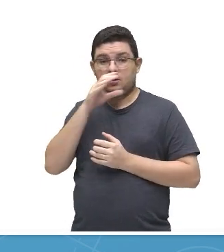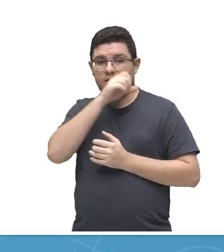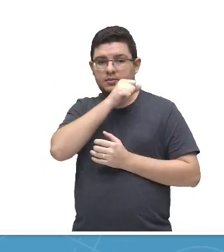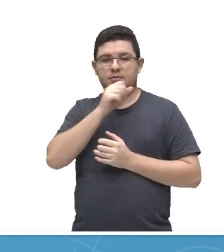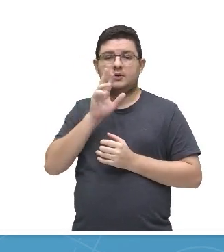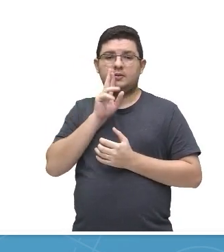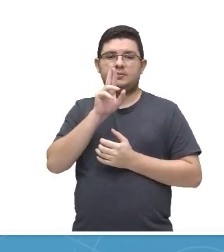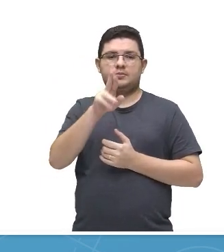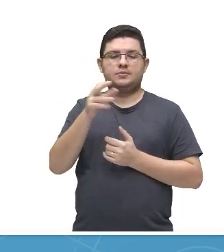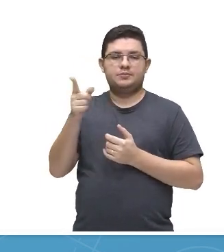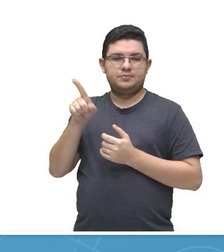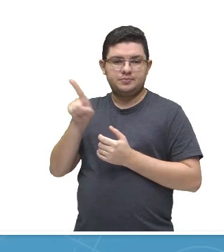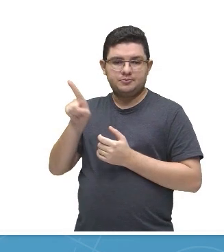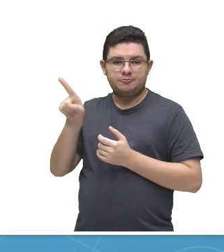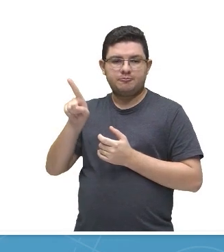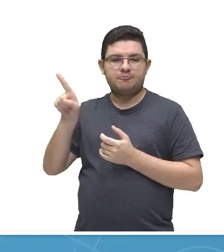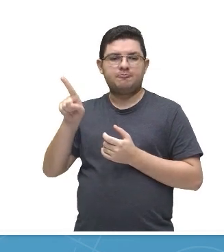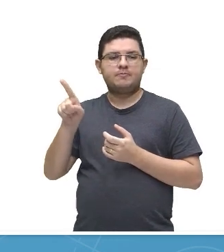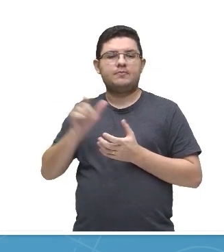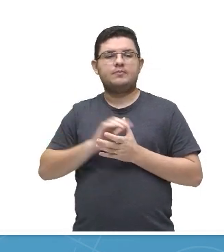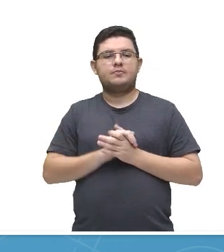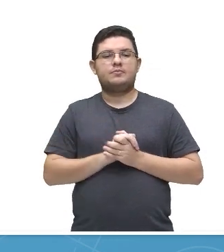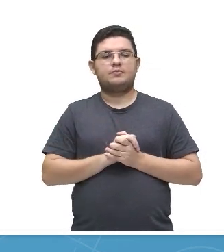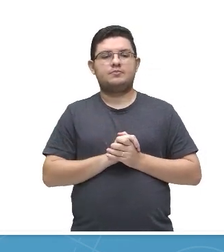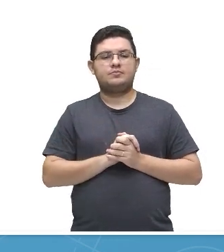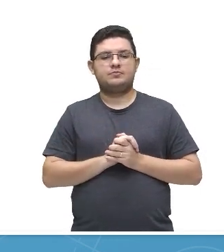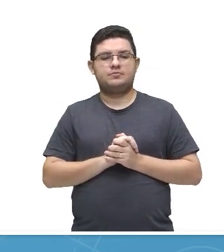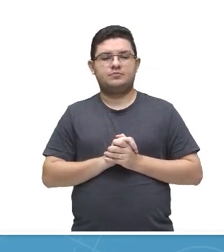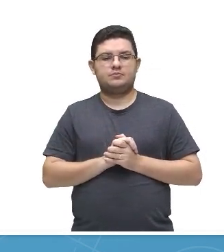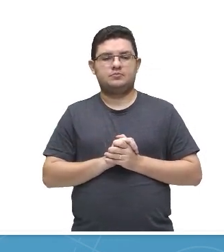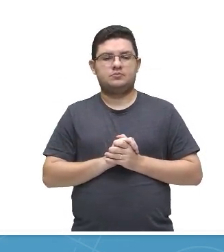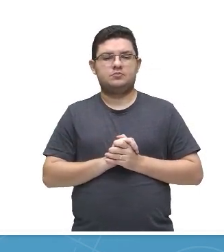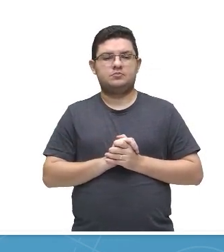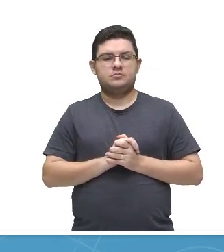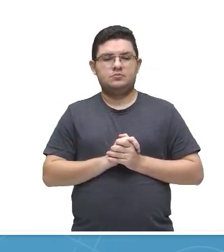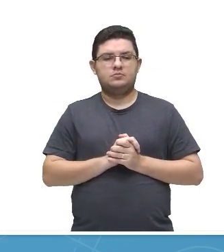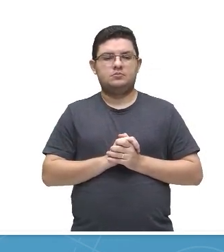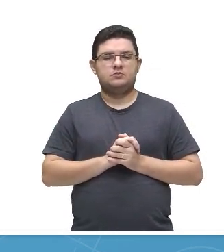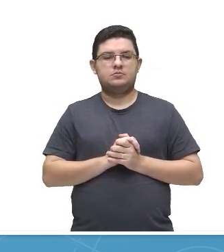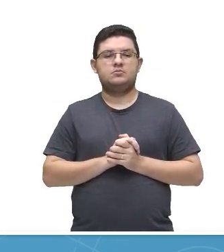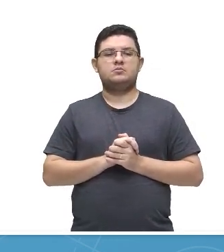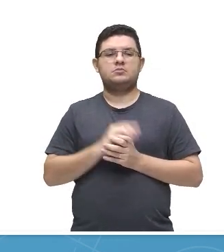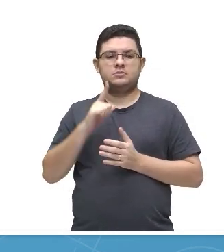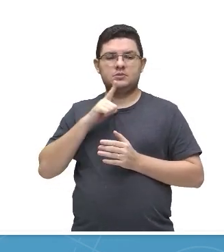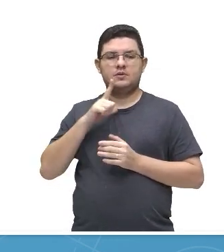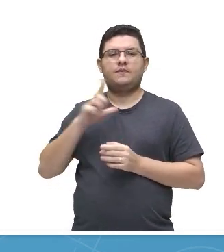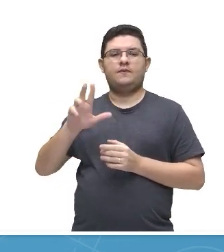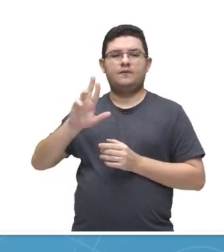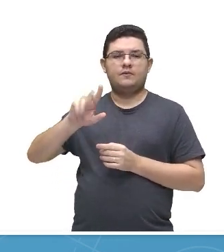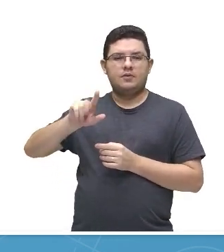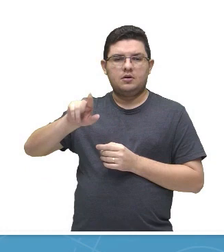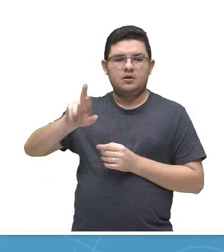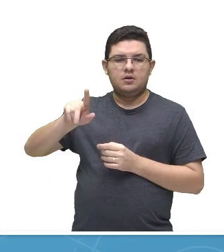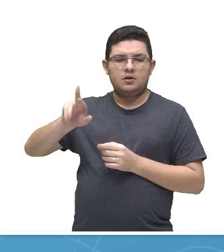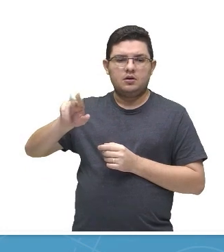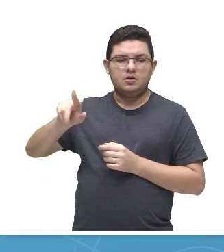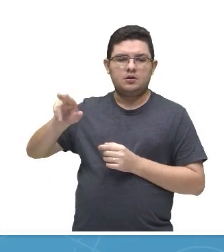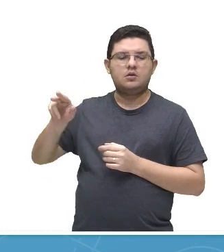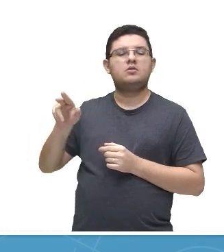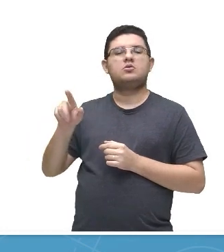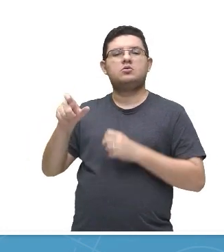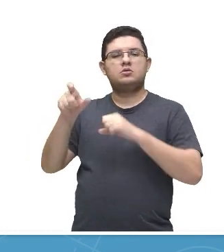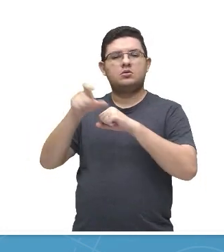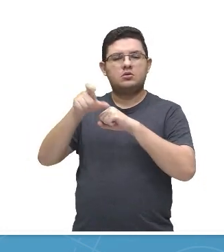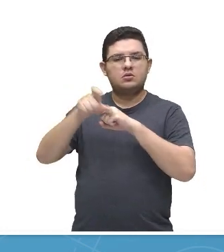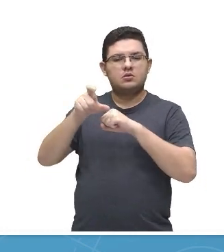gabarito para os alunos, para ver se eles destacaram todos, né? Então, tá aí. Filme, A Era do Gelo, Carlos